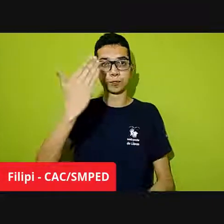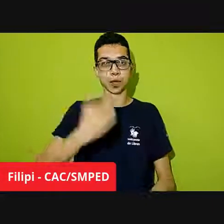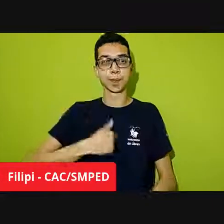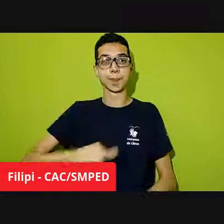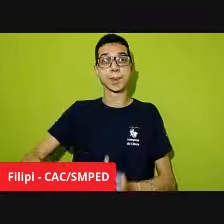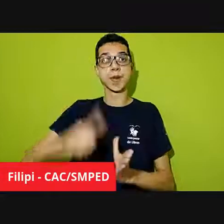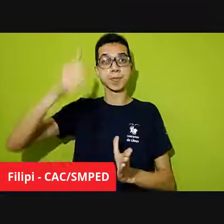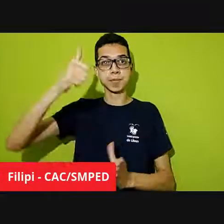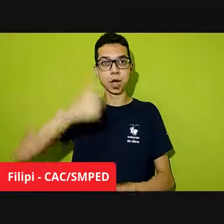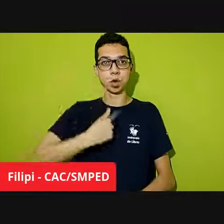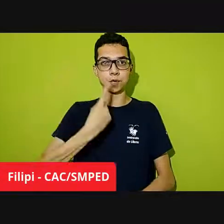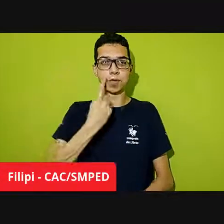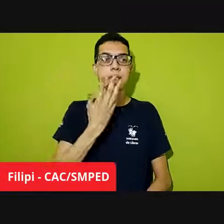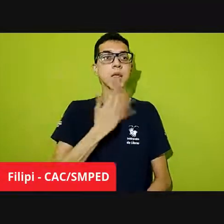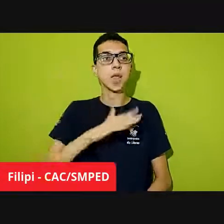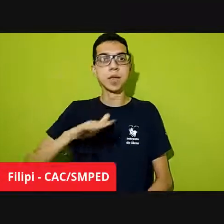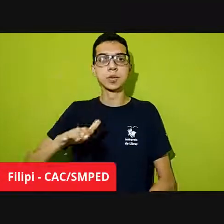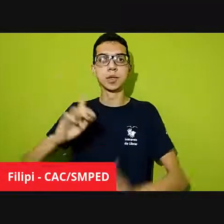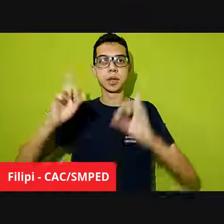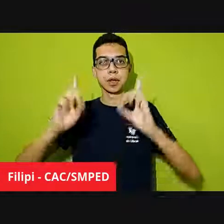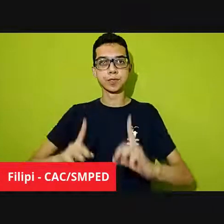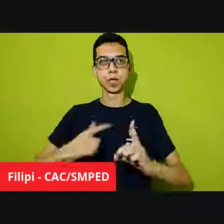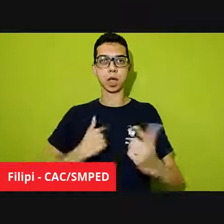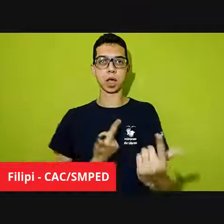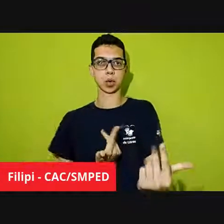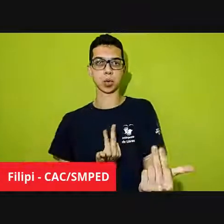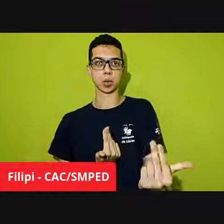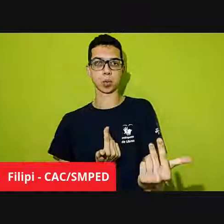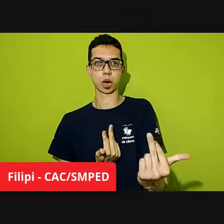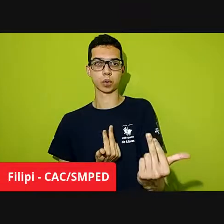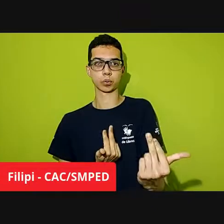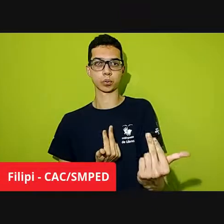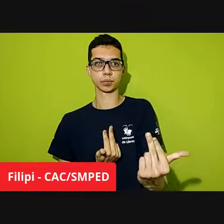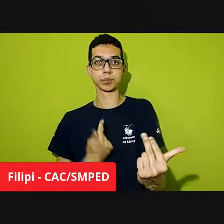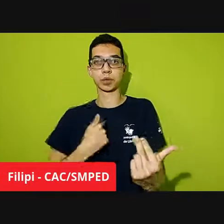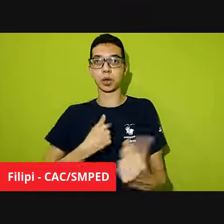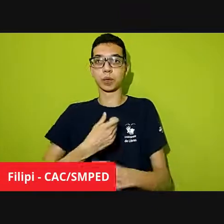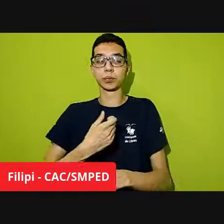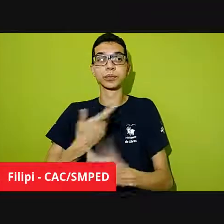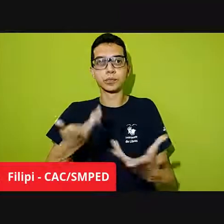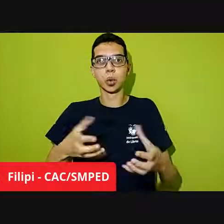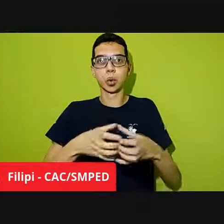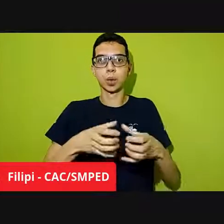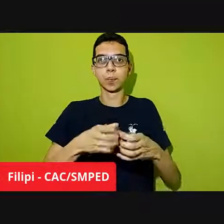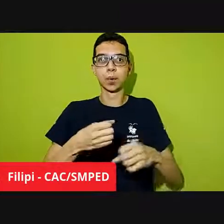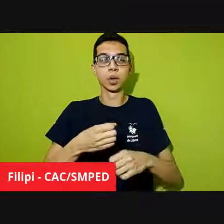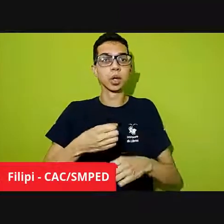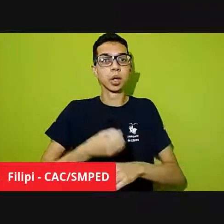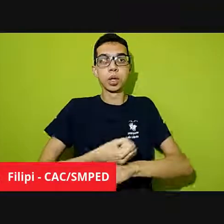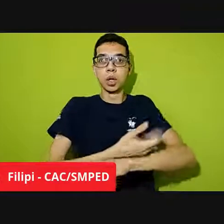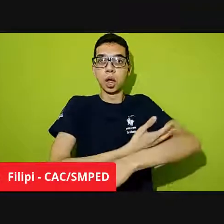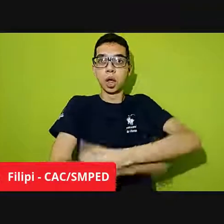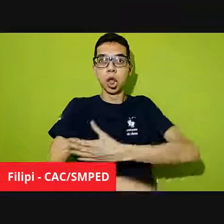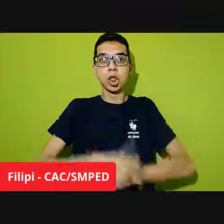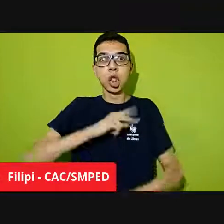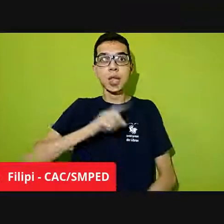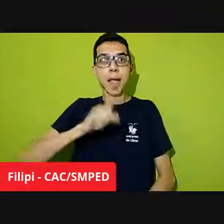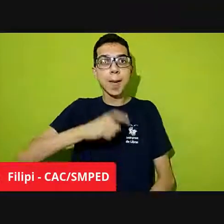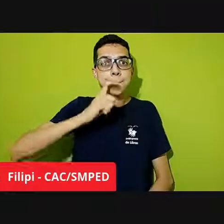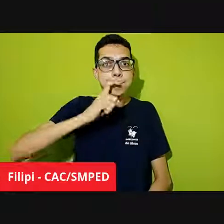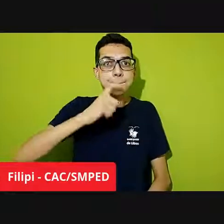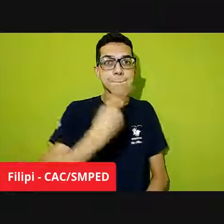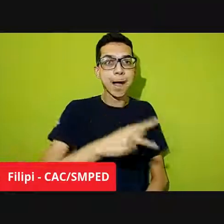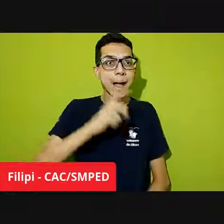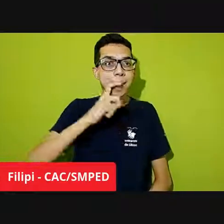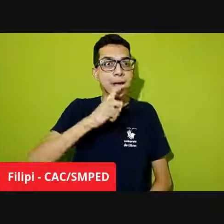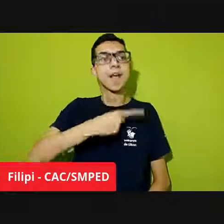que eu vi uma criança com a mesma deficiência com a minha. Na hora rolou uma comoção no grupo, né? Todo mundo falou assim: gente, o pai dele, vai lá, esse é o